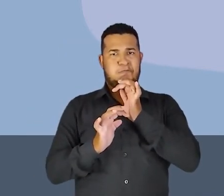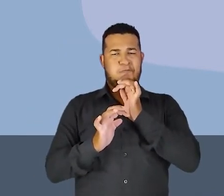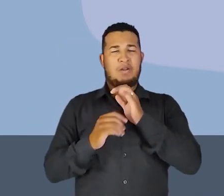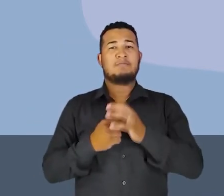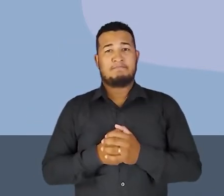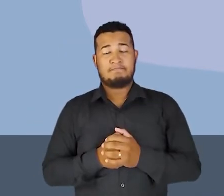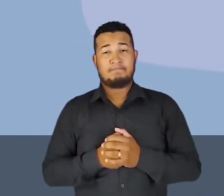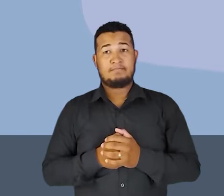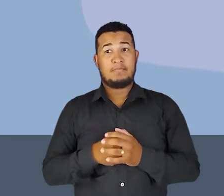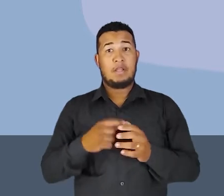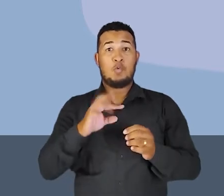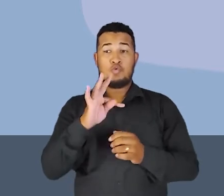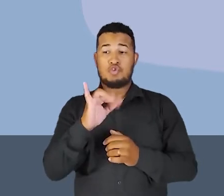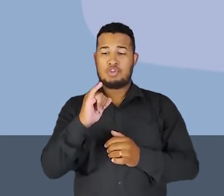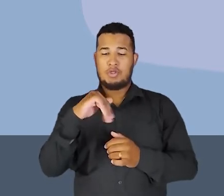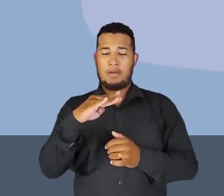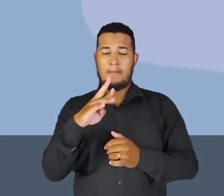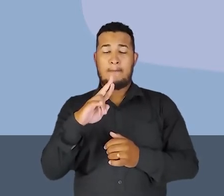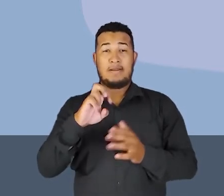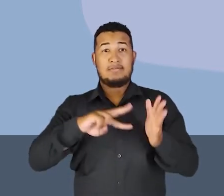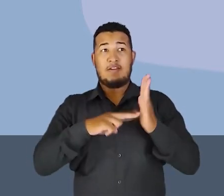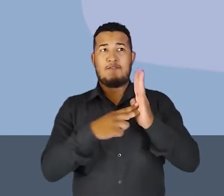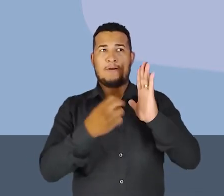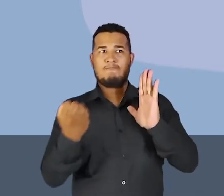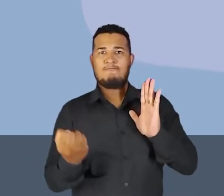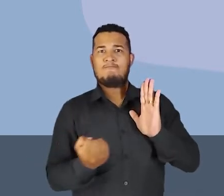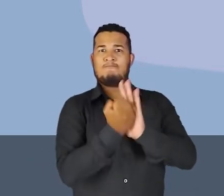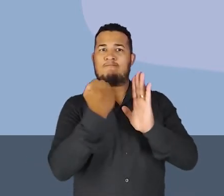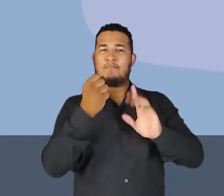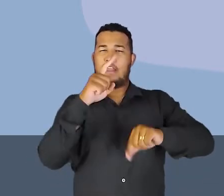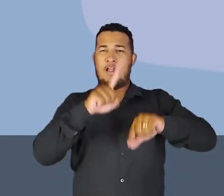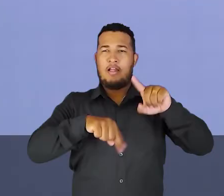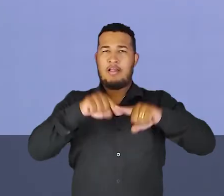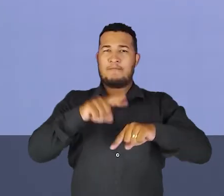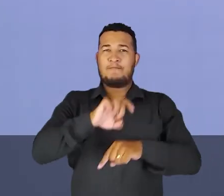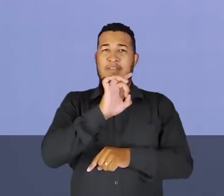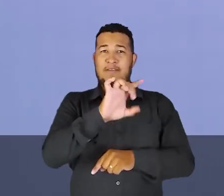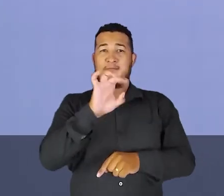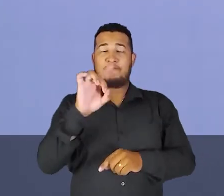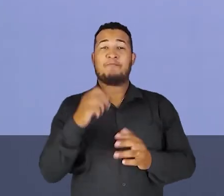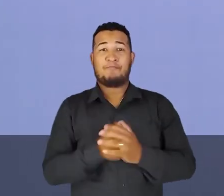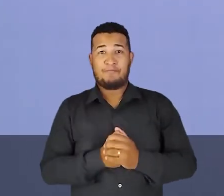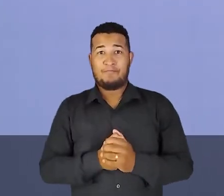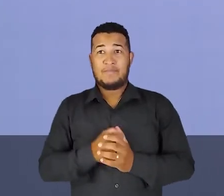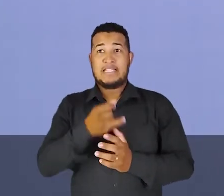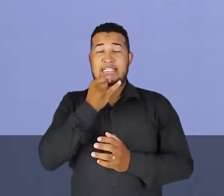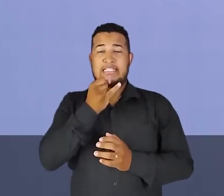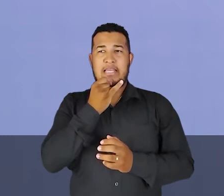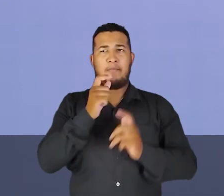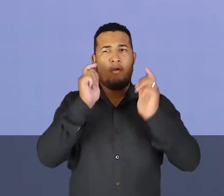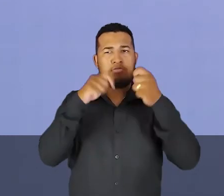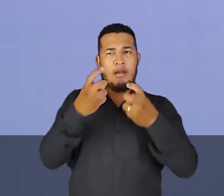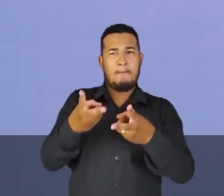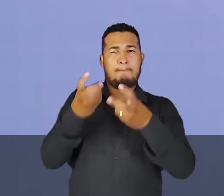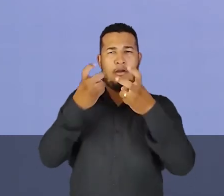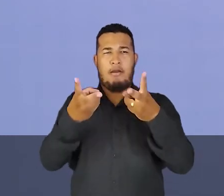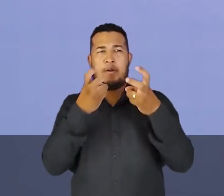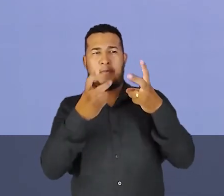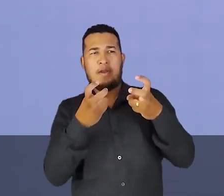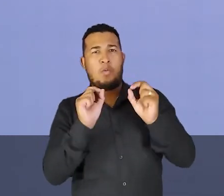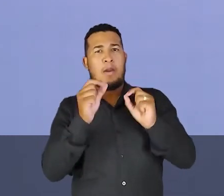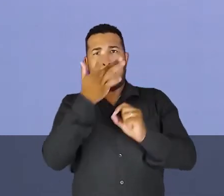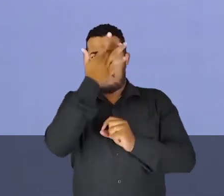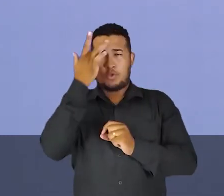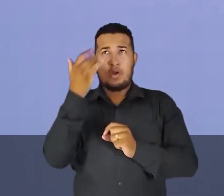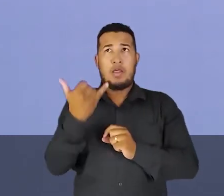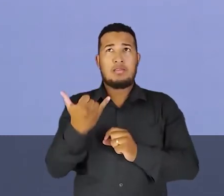Então, o timbre é essa identidade de cada elemento, né? Por exemplo, é o que faz que a gente reconheça quem está falando